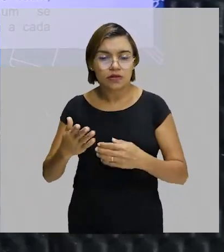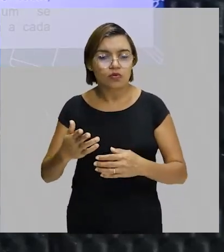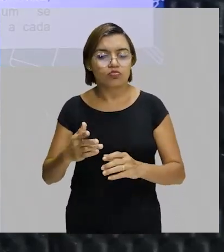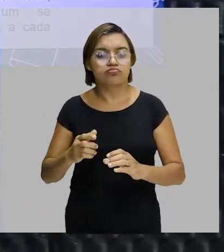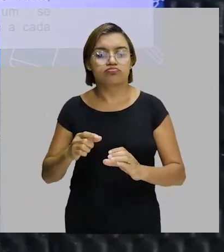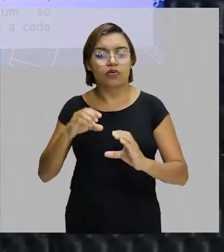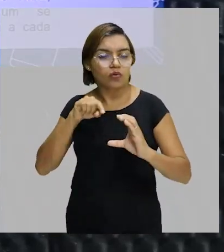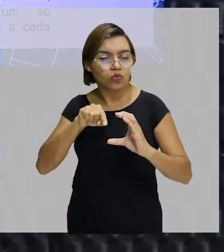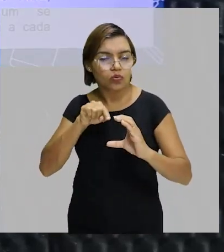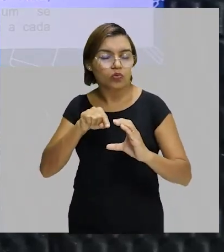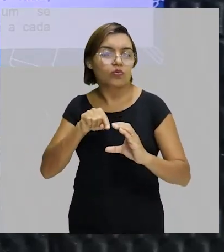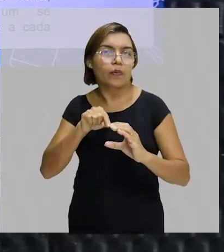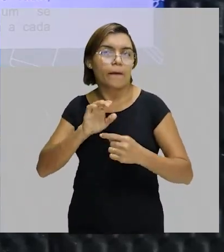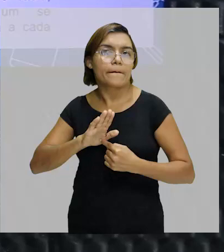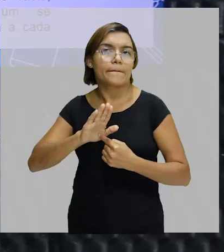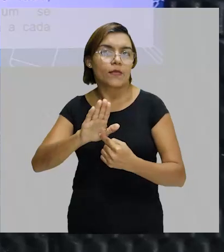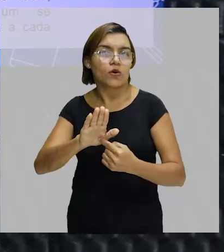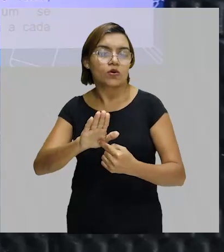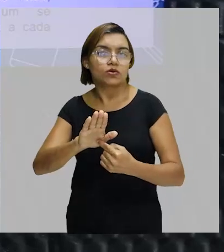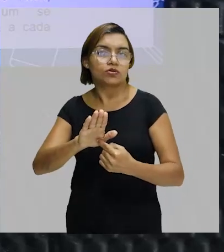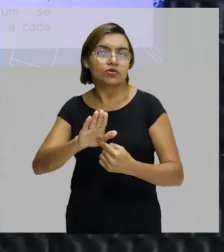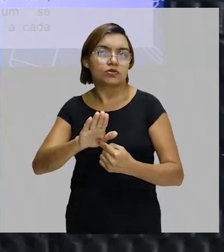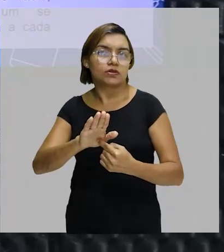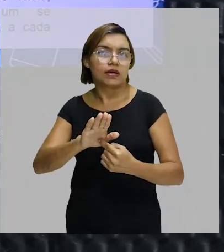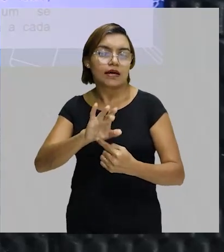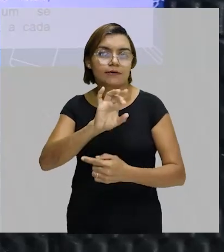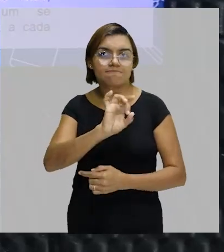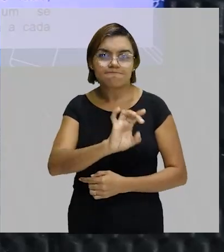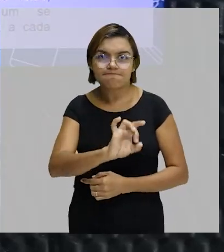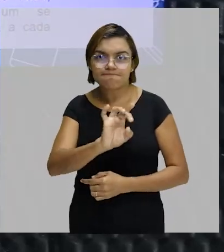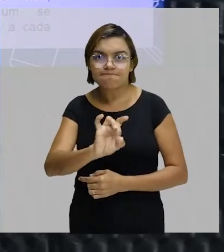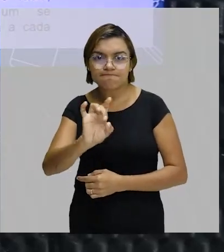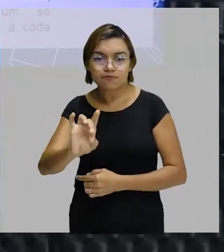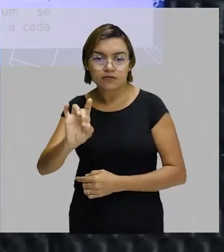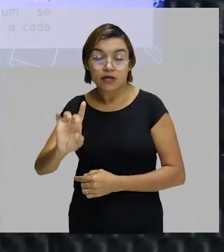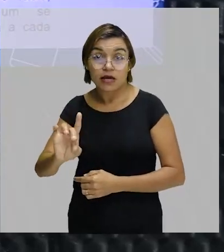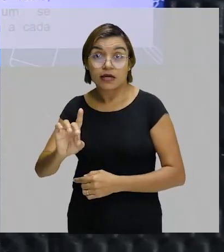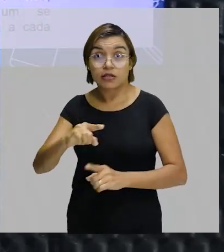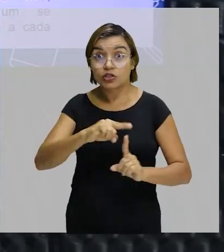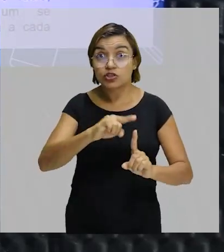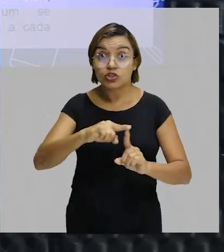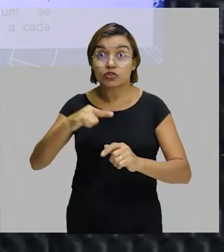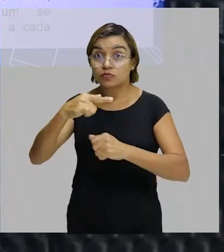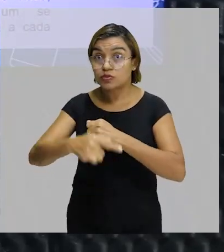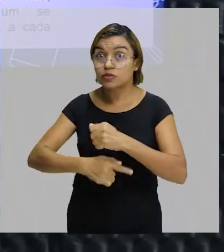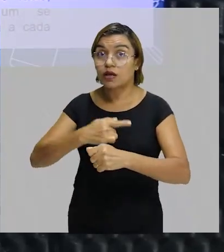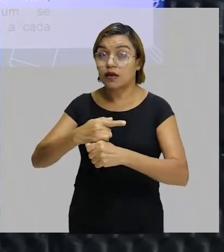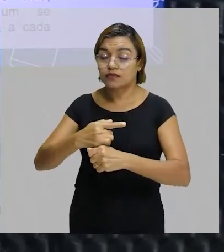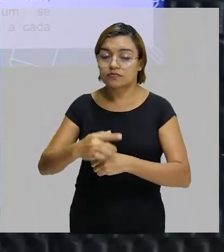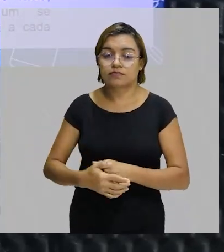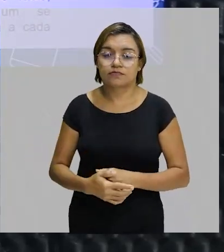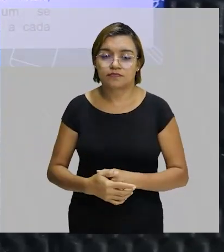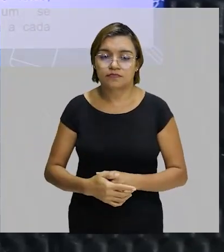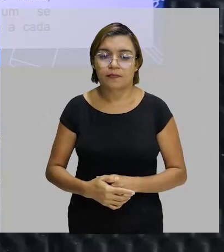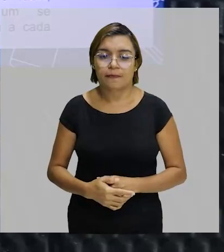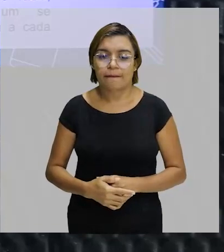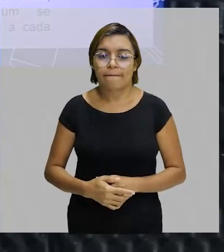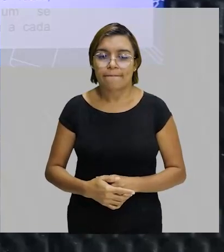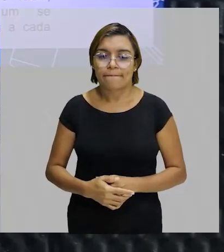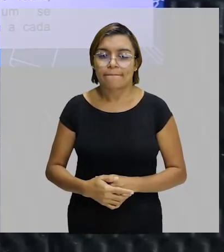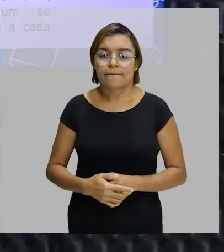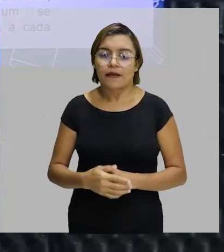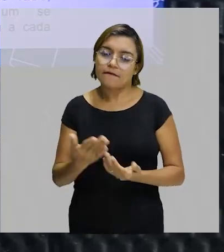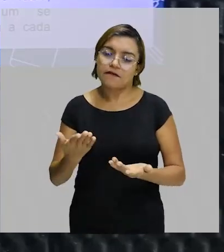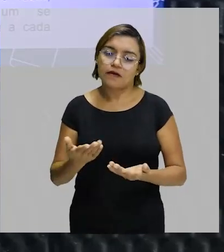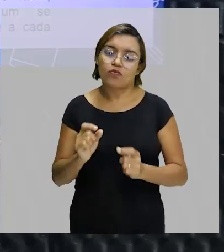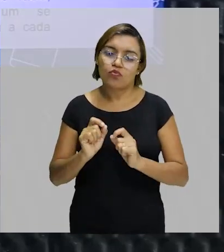vai apresentar uma peculiaridade para cada tipo de átomo, certo? Cada tipo de átomo vai